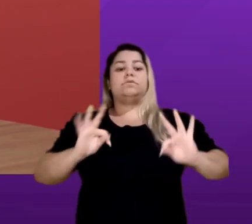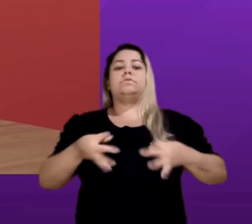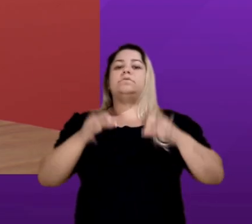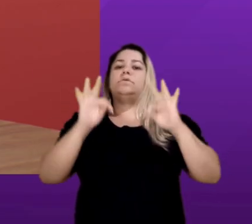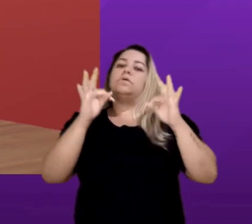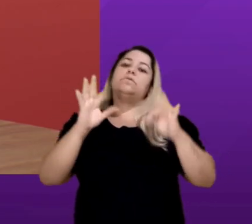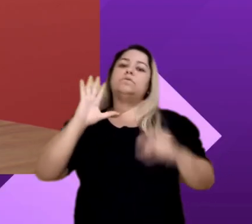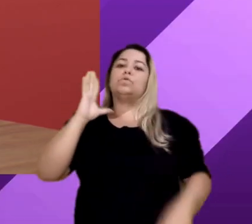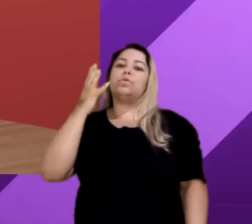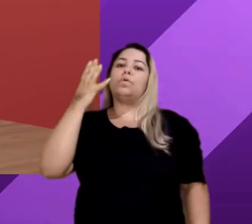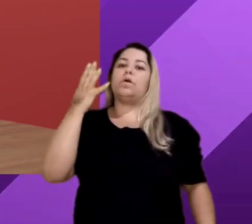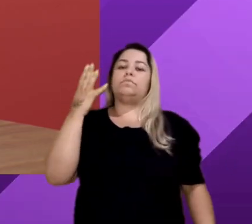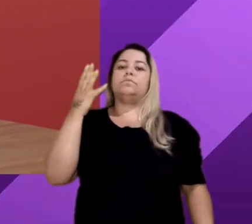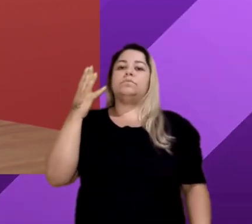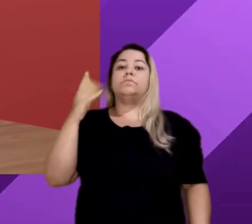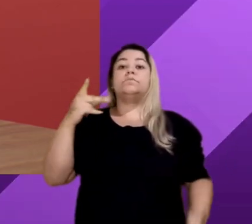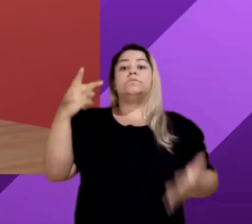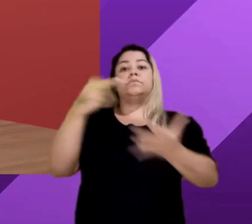para causar